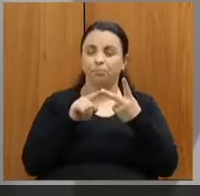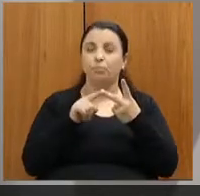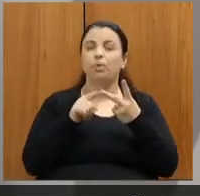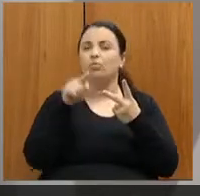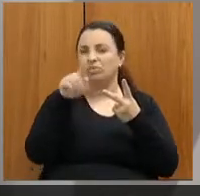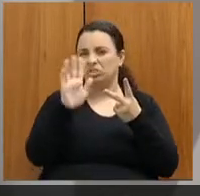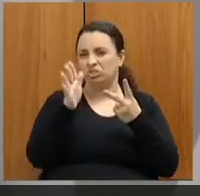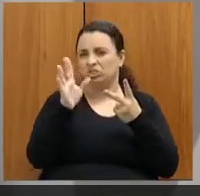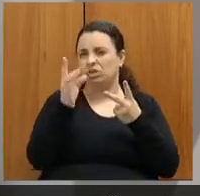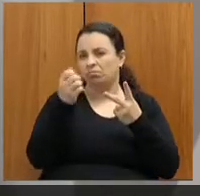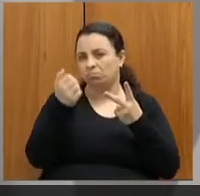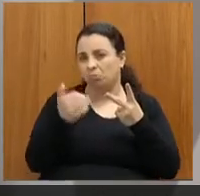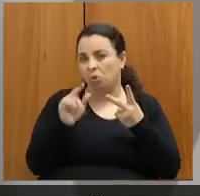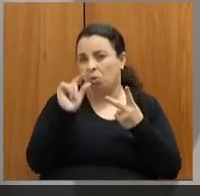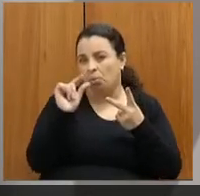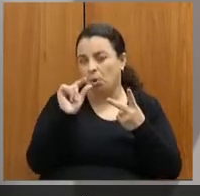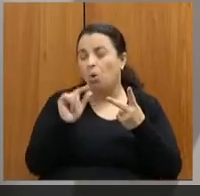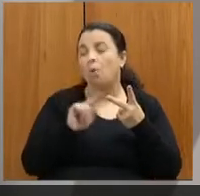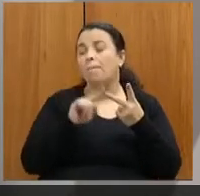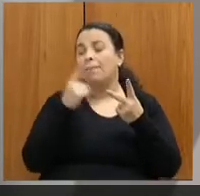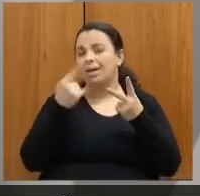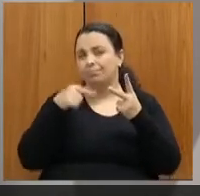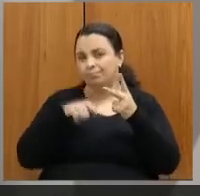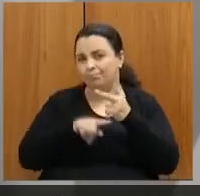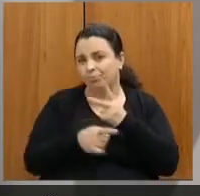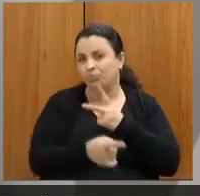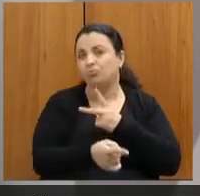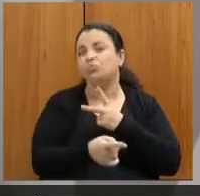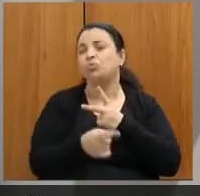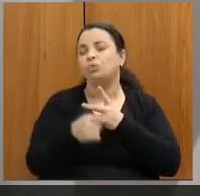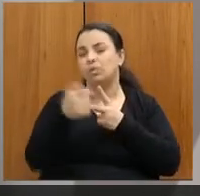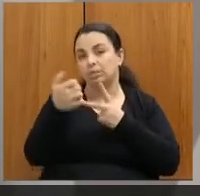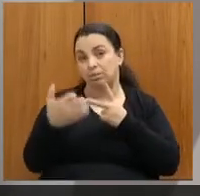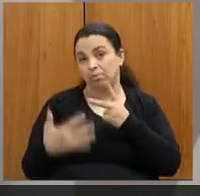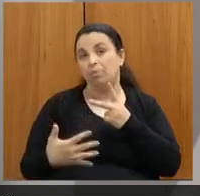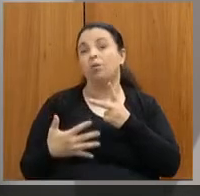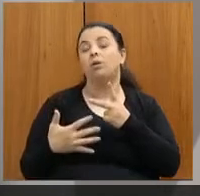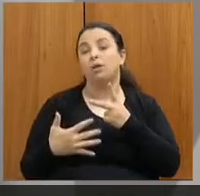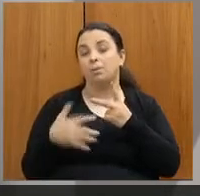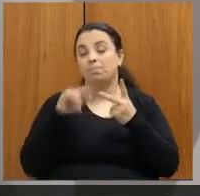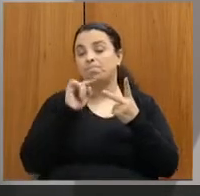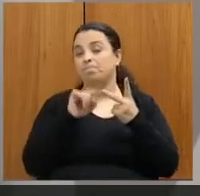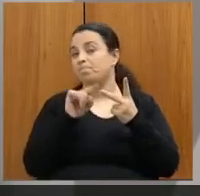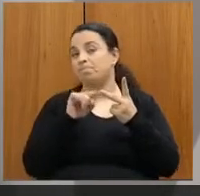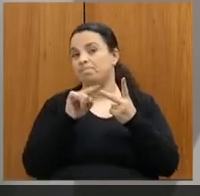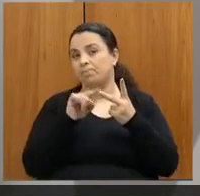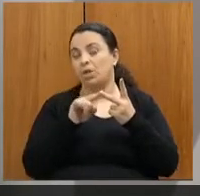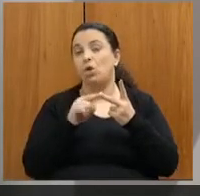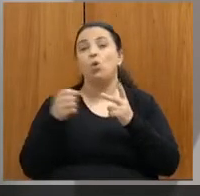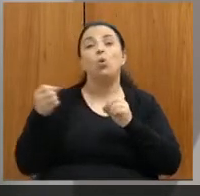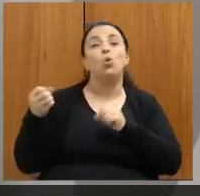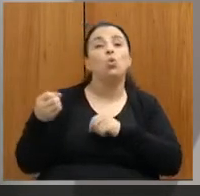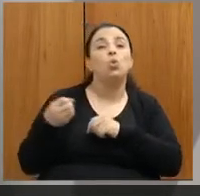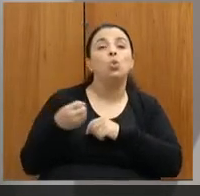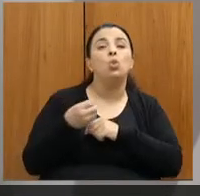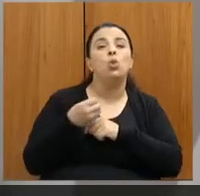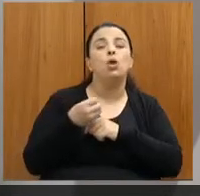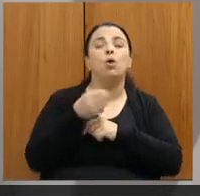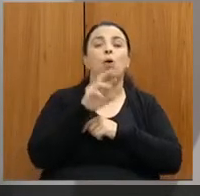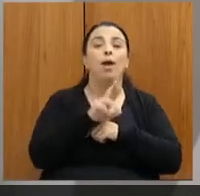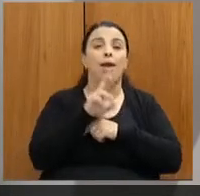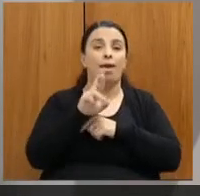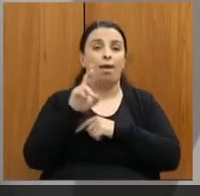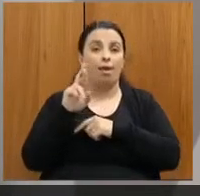tocou no assunto mas eu gostaria que o senhor novamente falar se a proposta do novo regime de recuperação